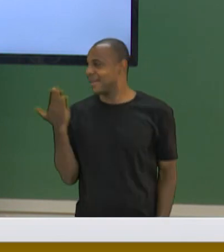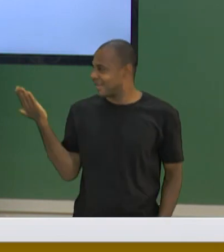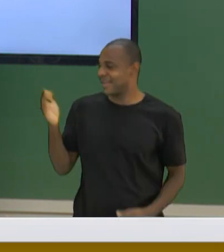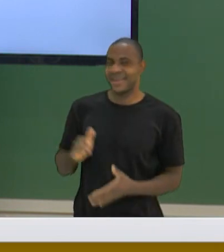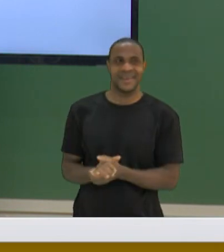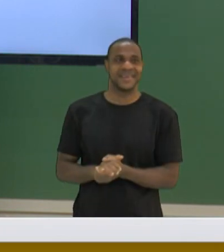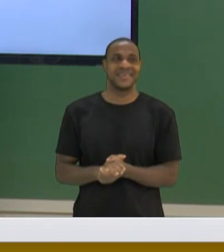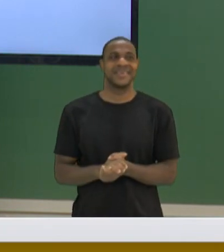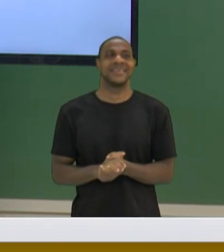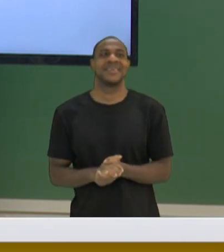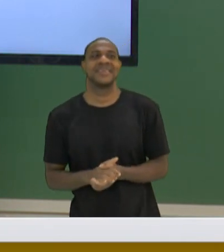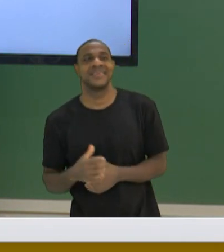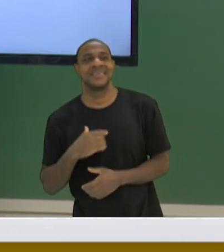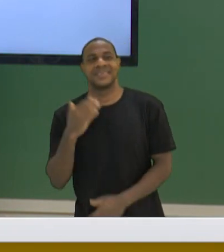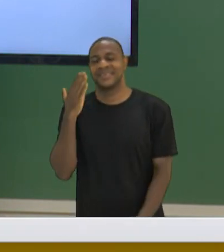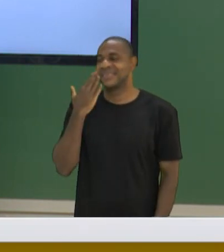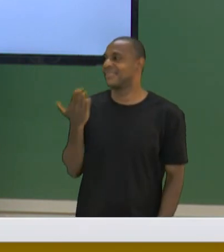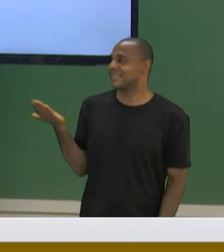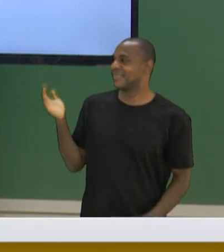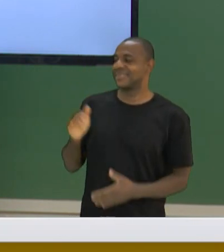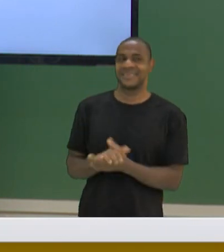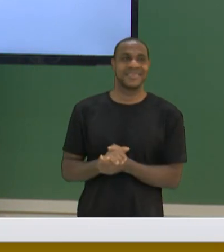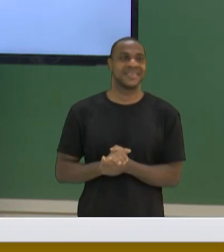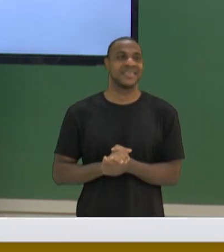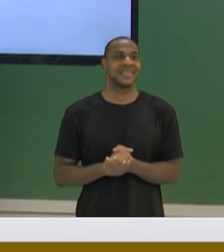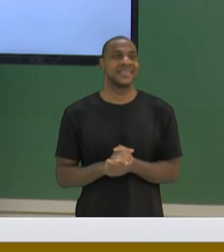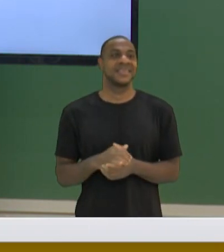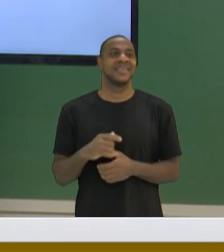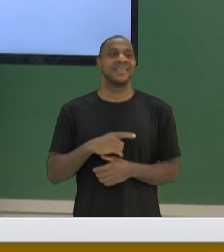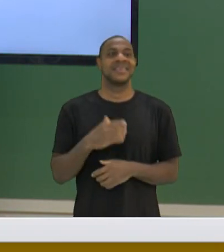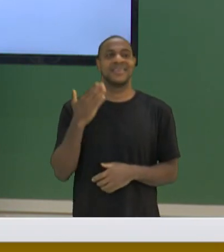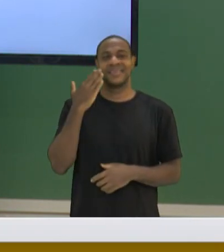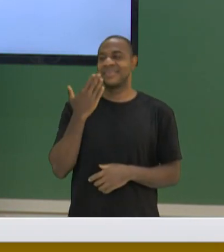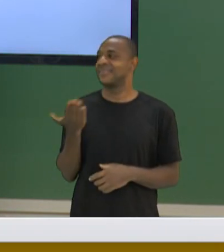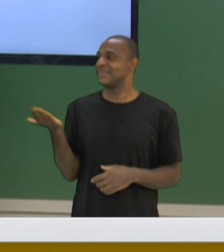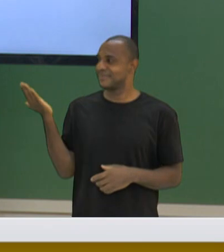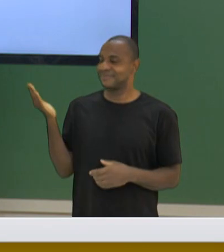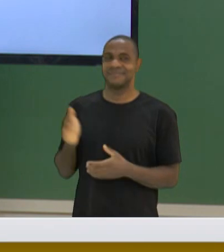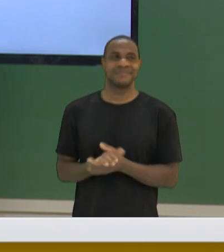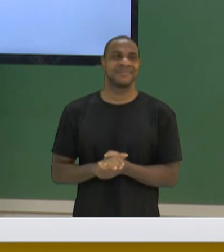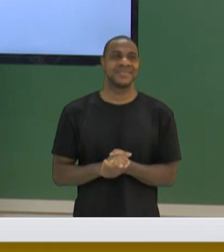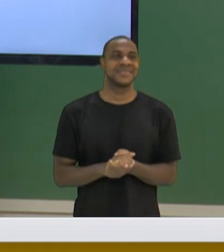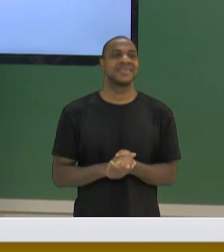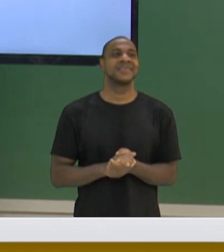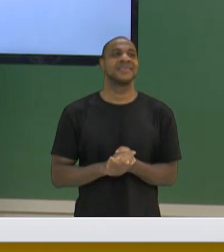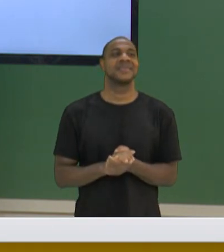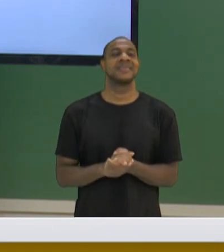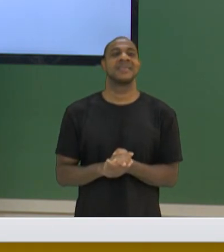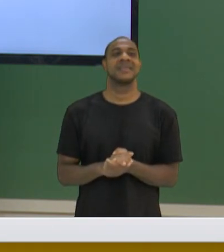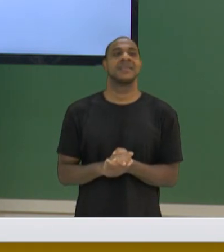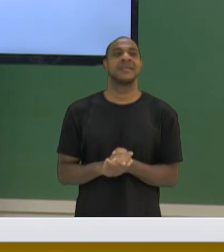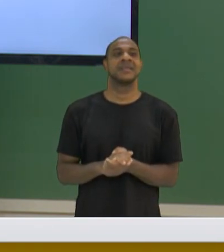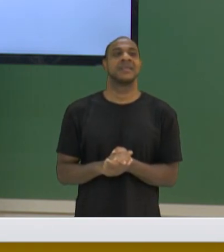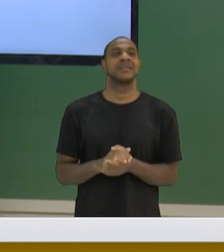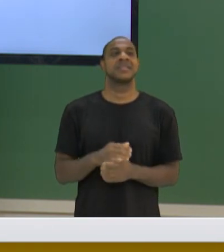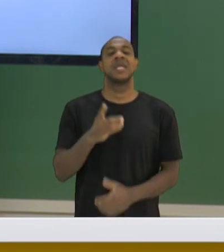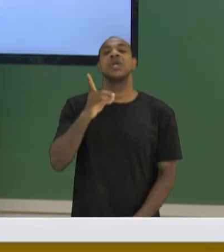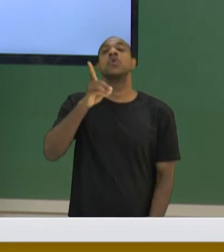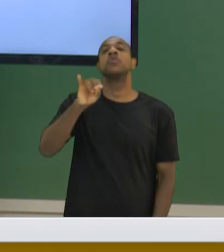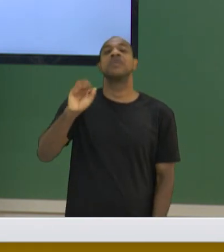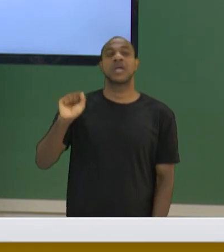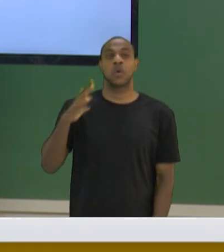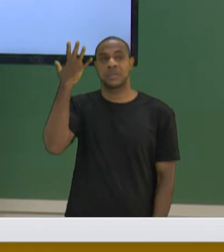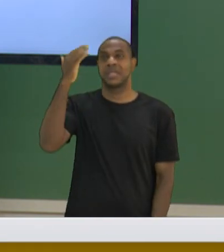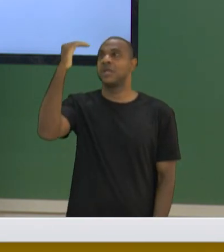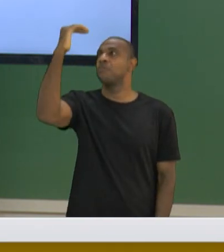aí tem o BTS que lá da Coreia do Sul que está em sétimo Marília Mendonça de novo Henrique e Juliano E aí o dia que